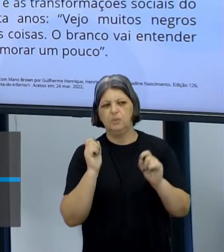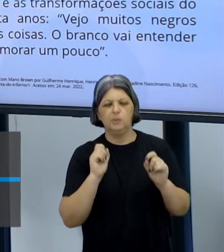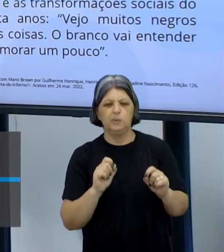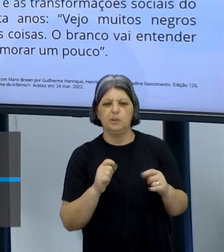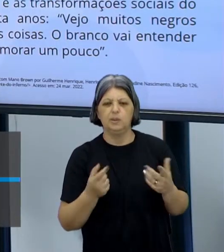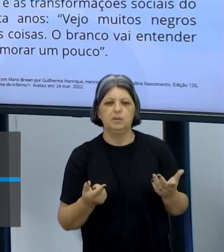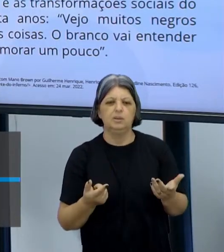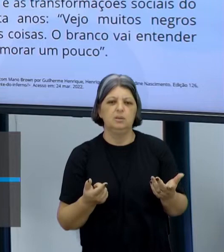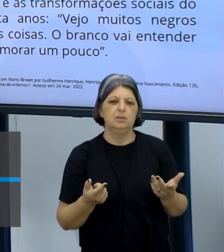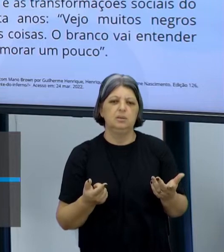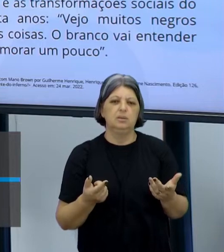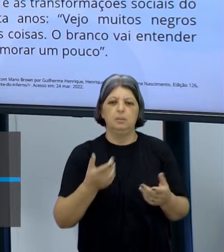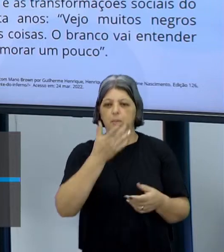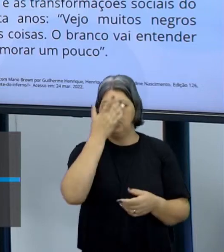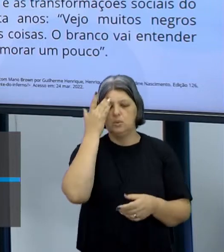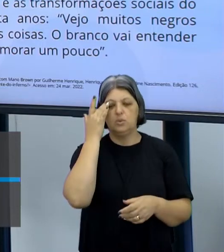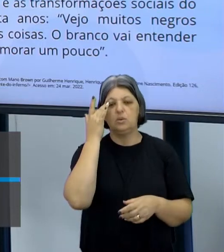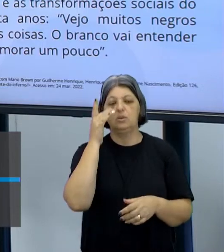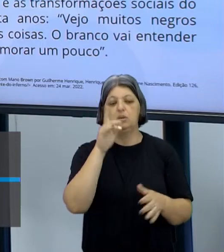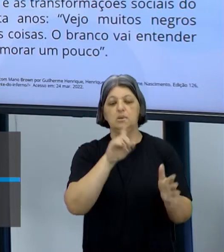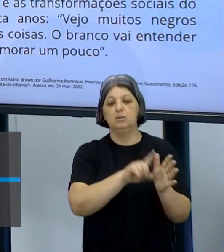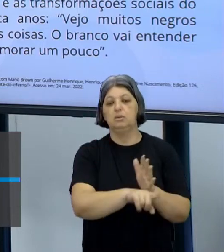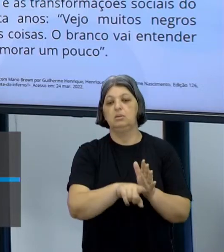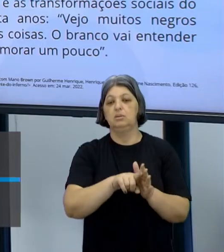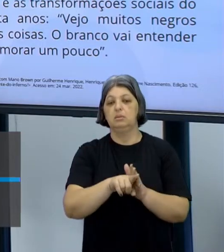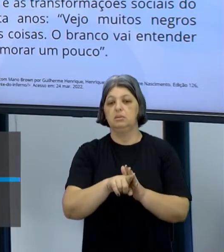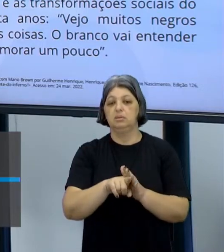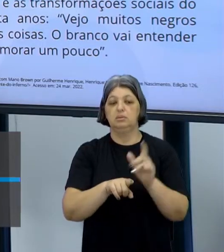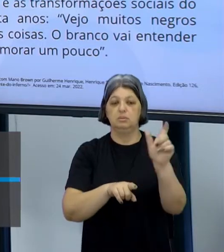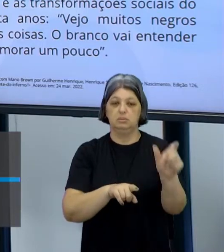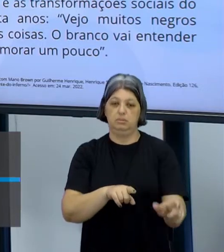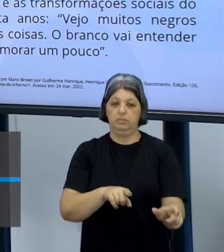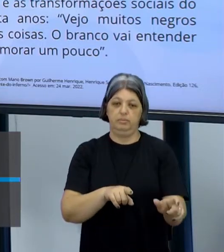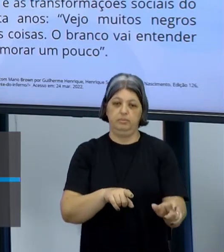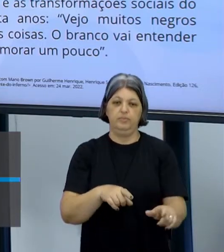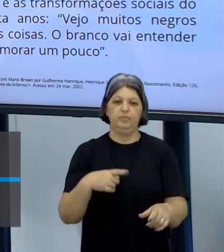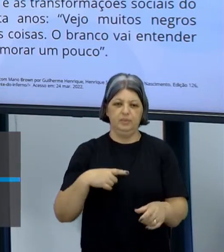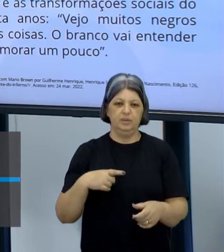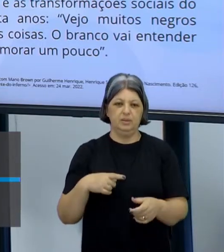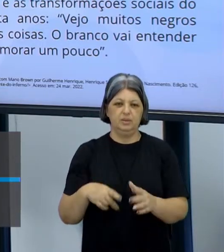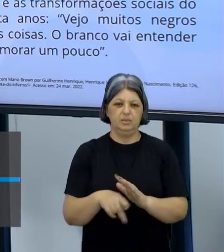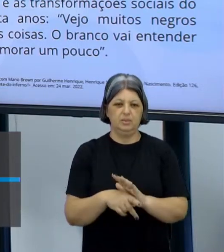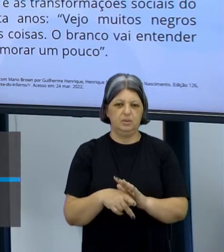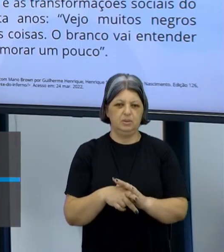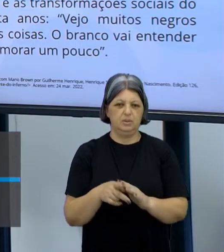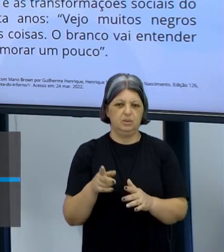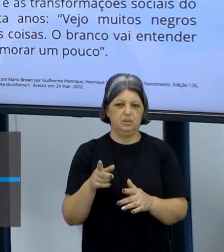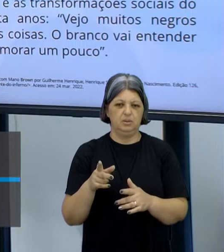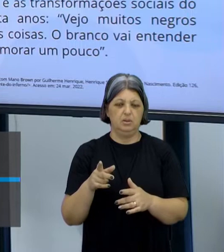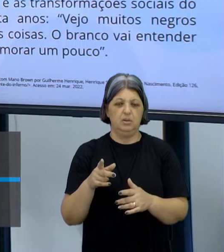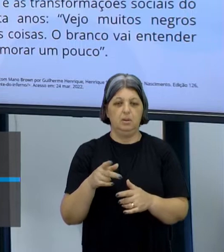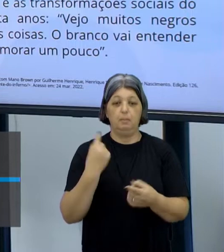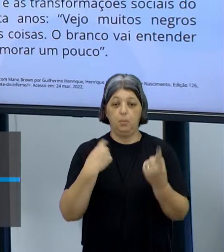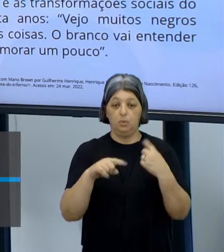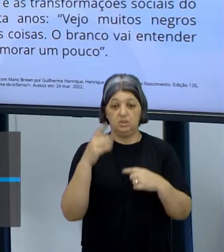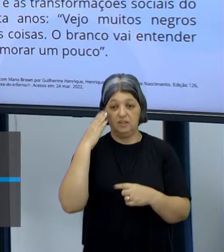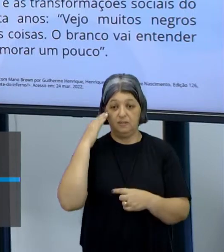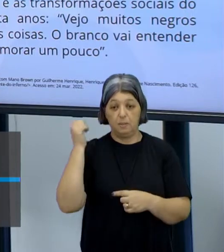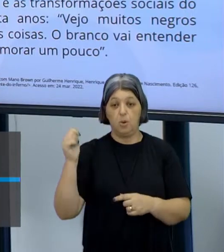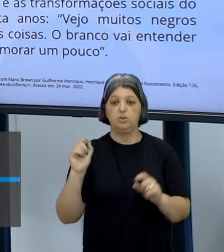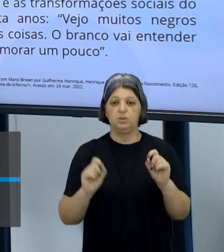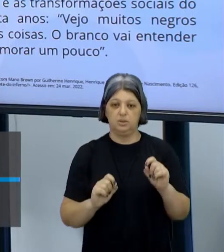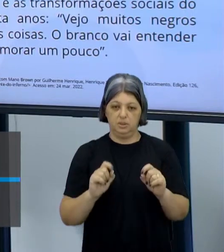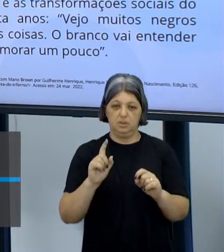seria o entrevistado. Mas como um dos CDs deles, um dos discos mais famosos,